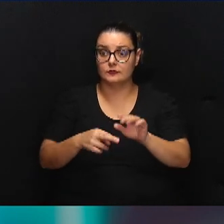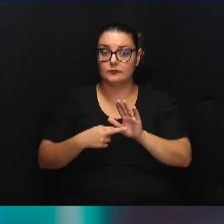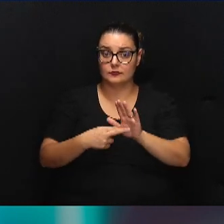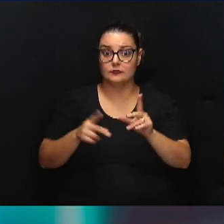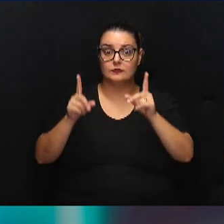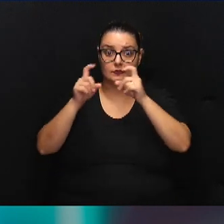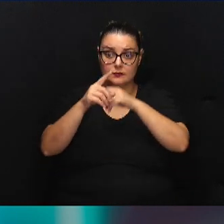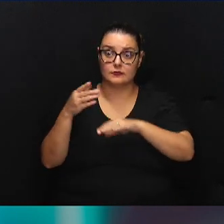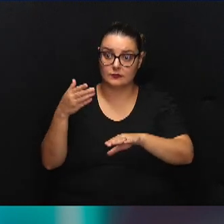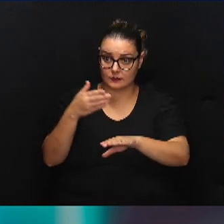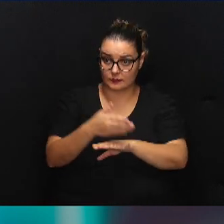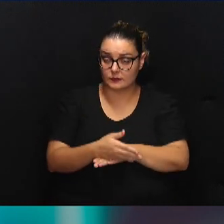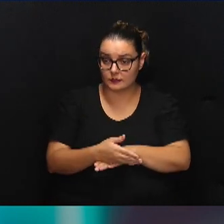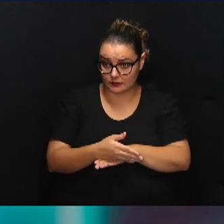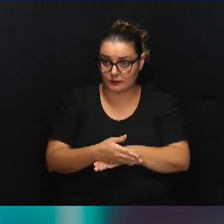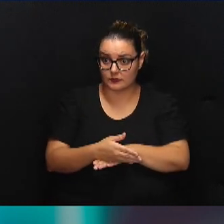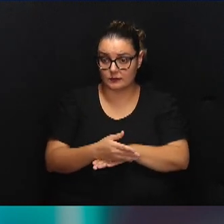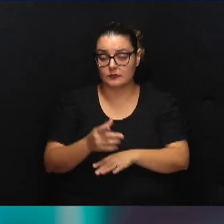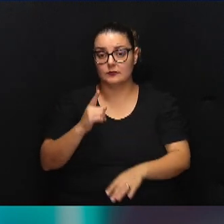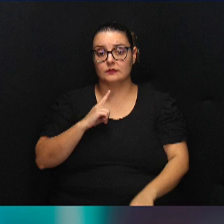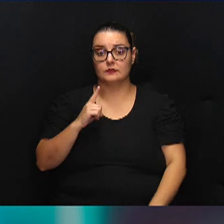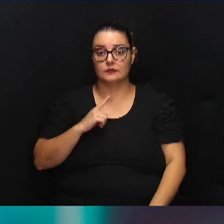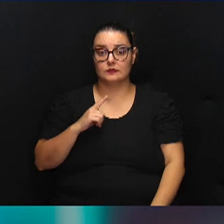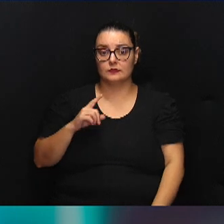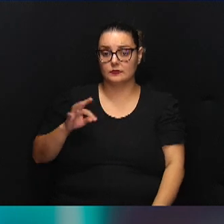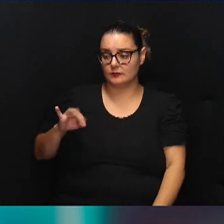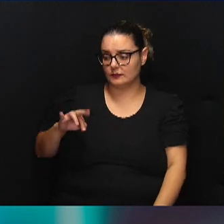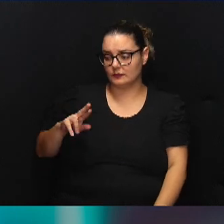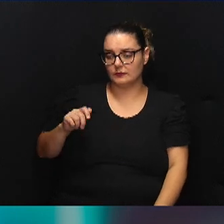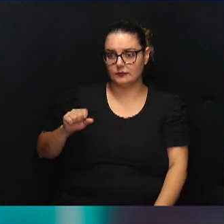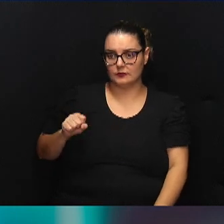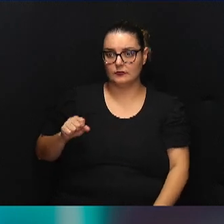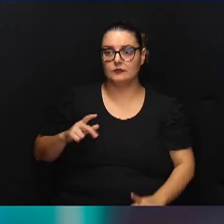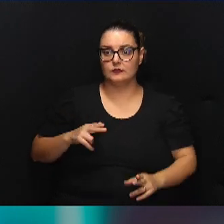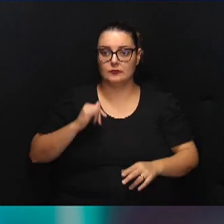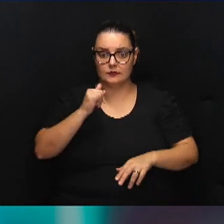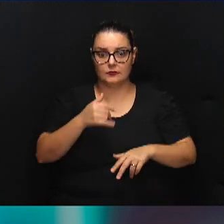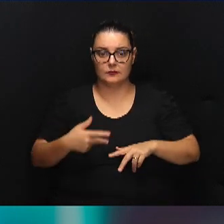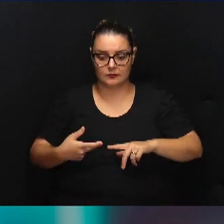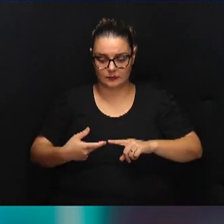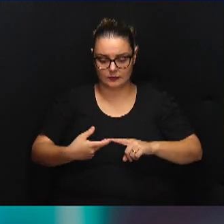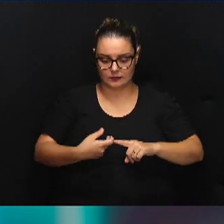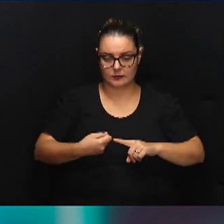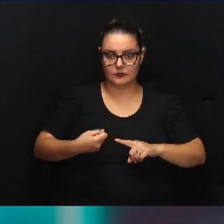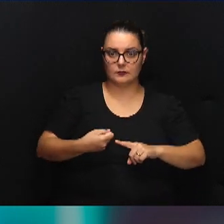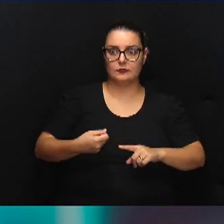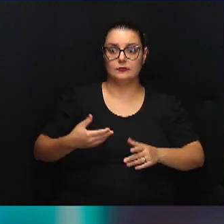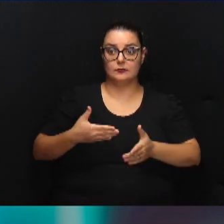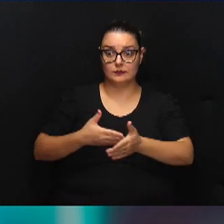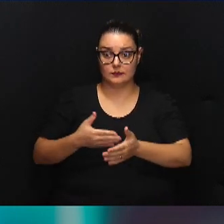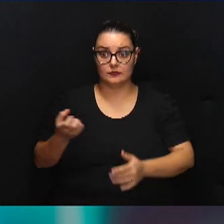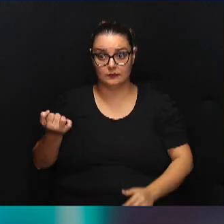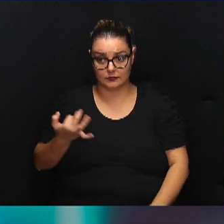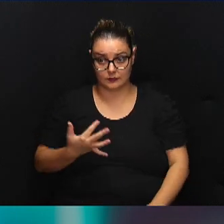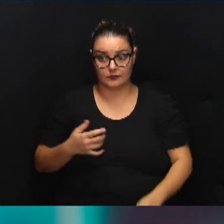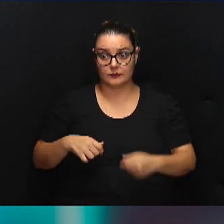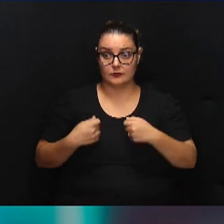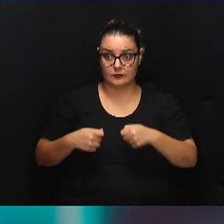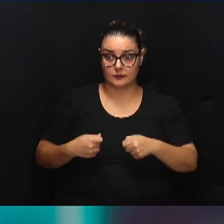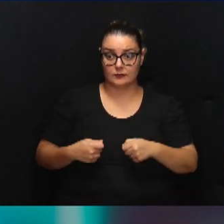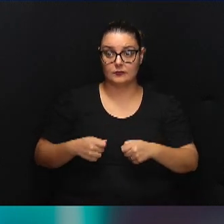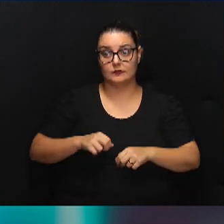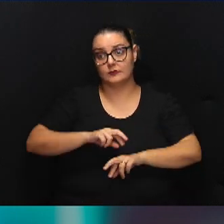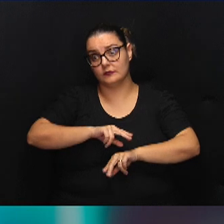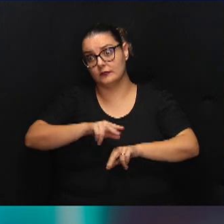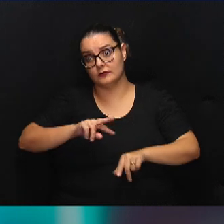dificuldade de acesso, né? A gente tem as tiras, como já foi mencionado antes, com uma limitação de quantidade, sendo que a gente precisa medir várias